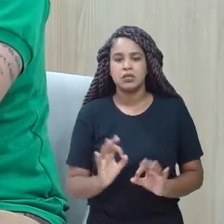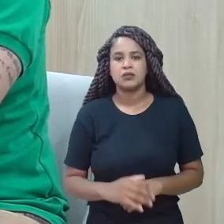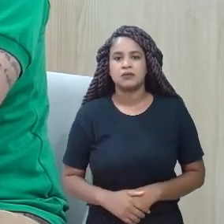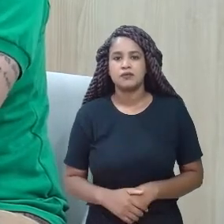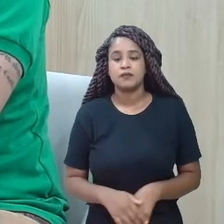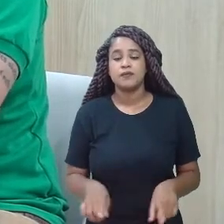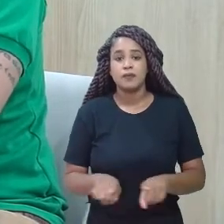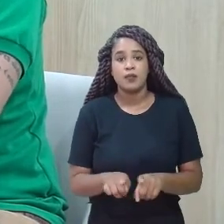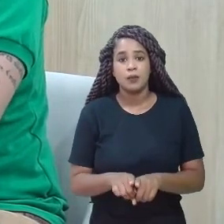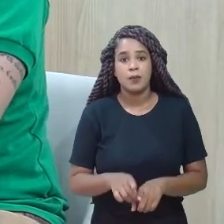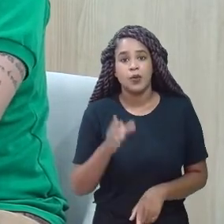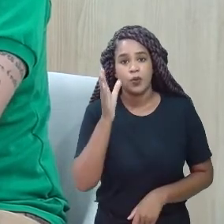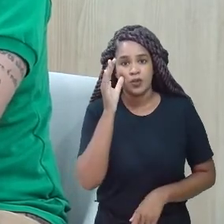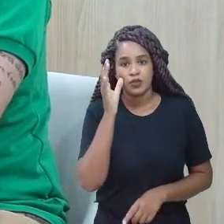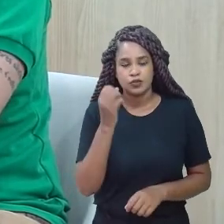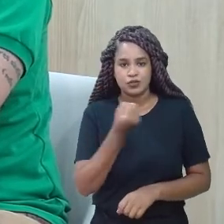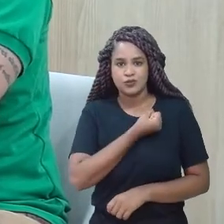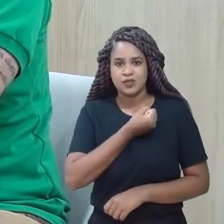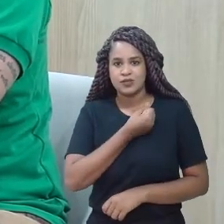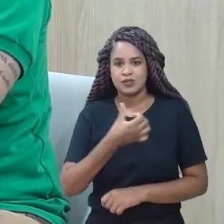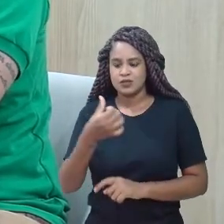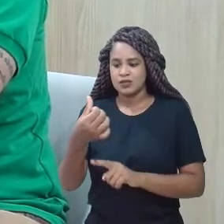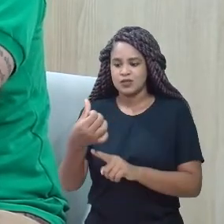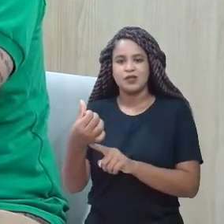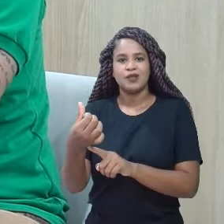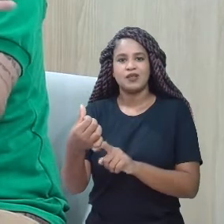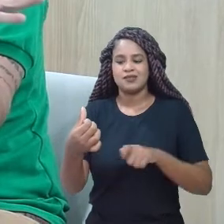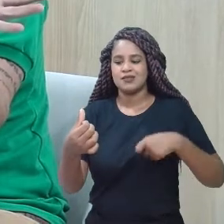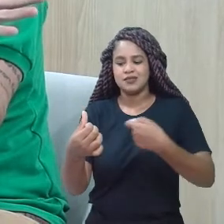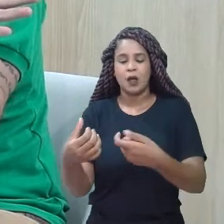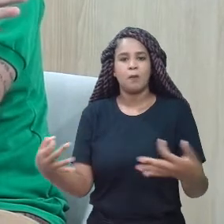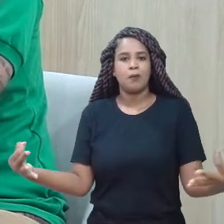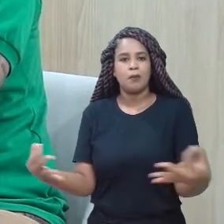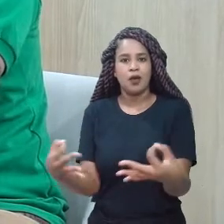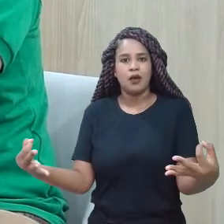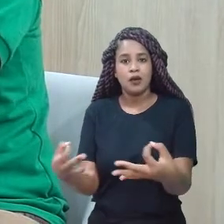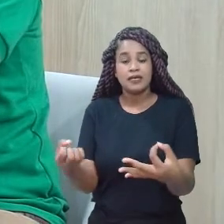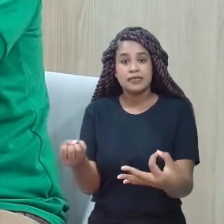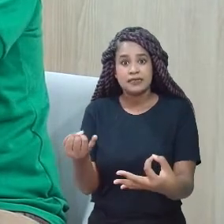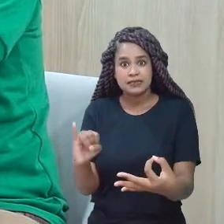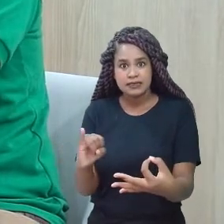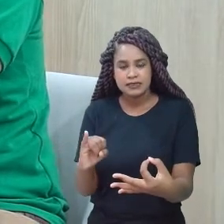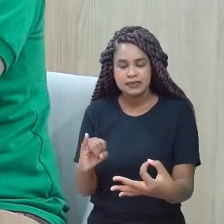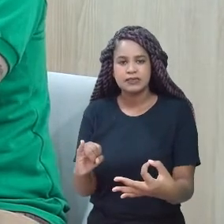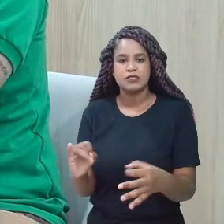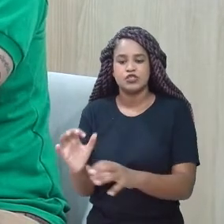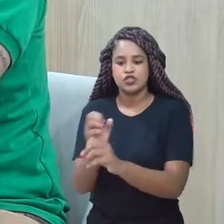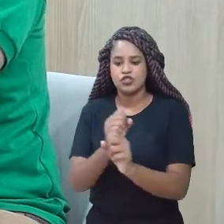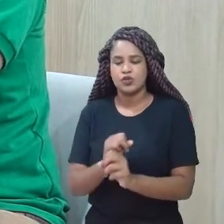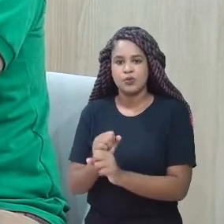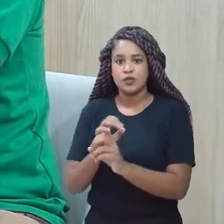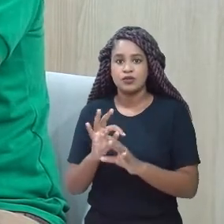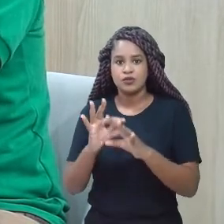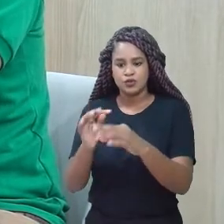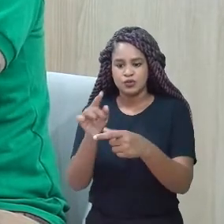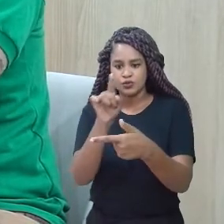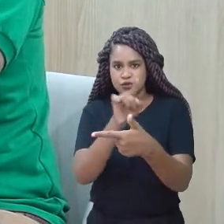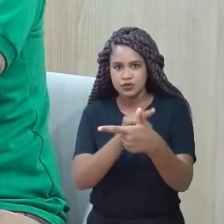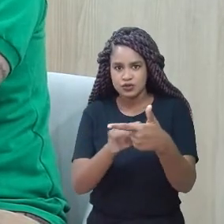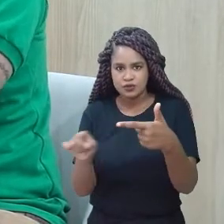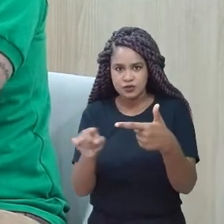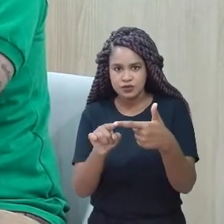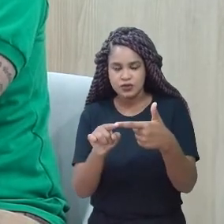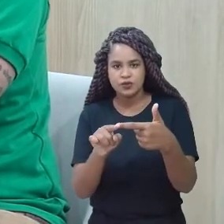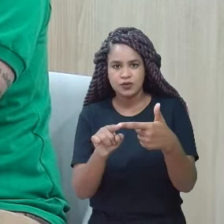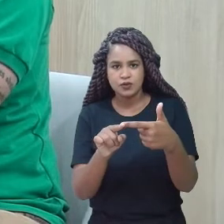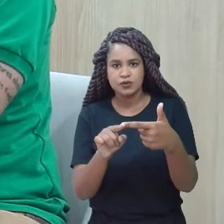tem uma curiosidade do número 6, que ele é chamado de número perfeito, né? Que se você somar todos os divisores do número 6 sem ele mesmo, vai